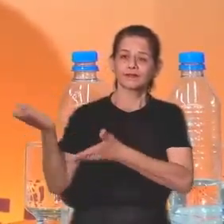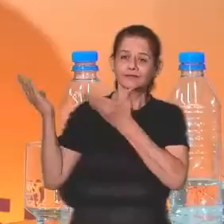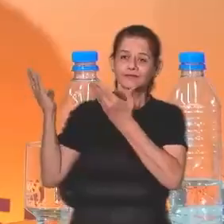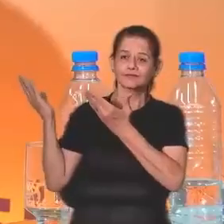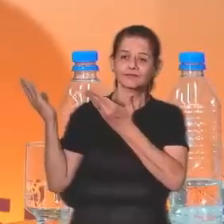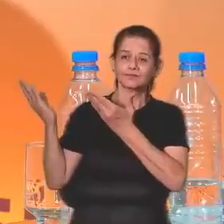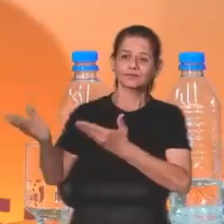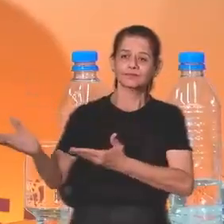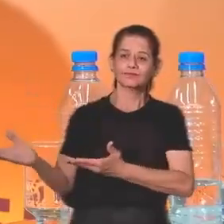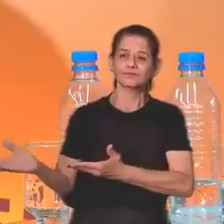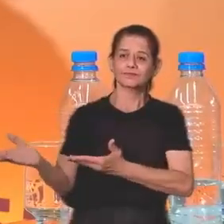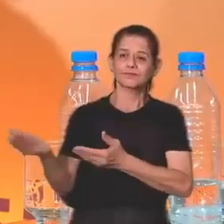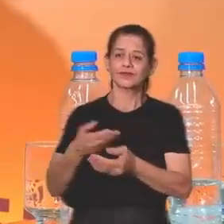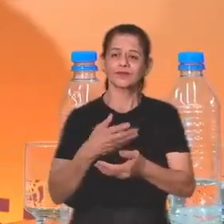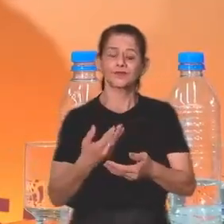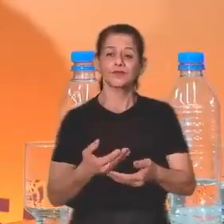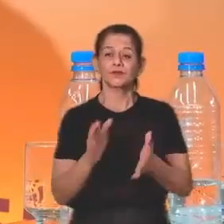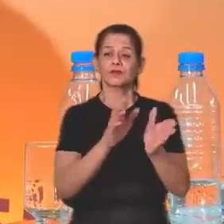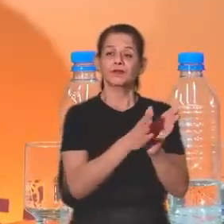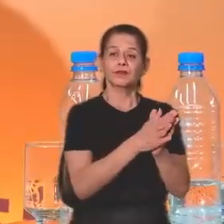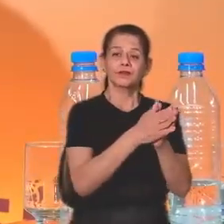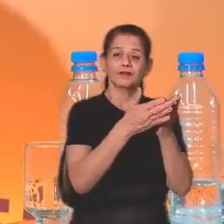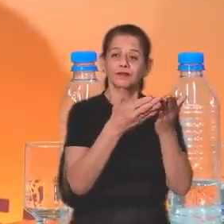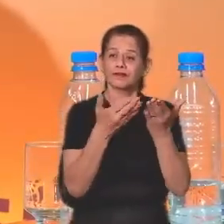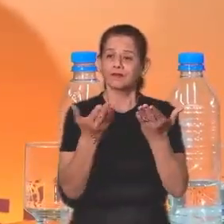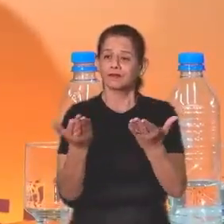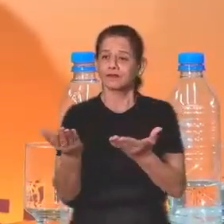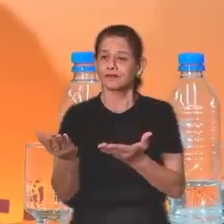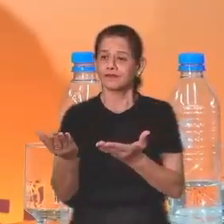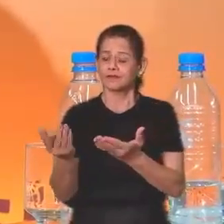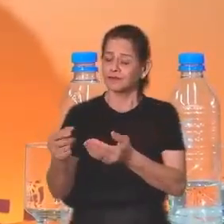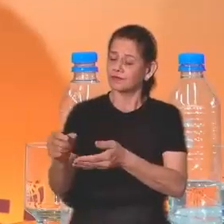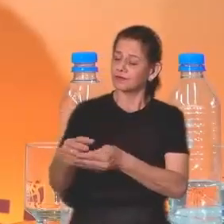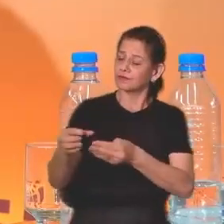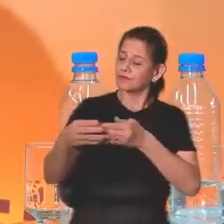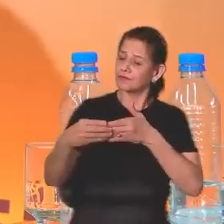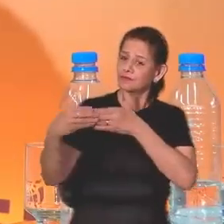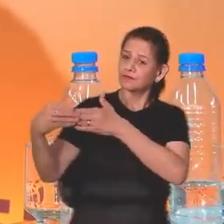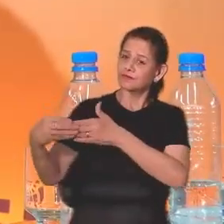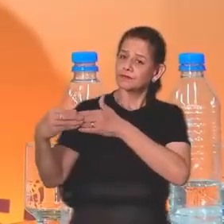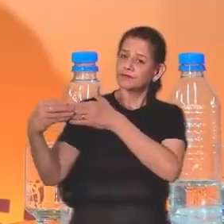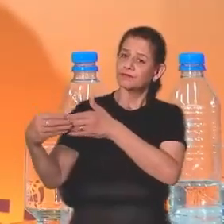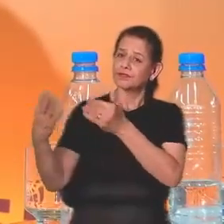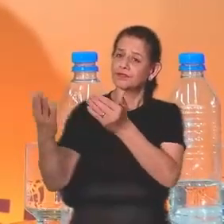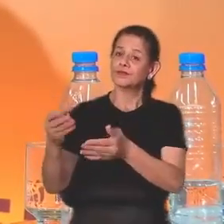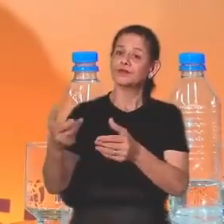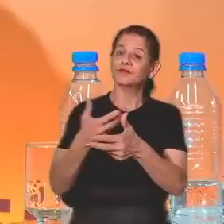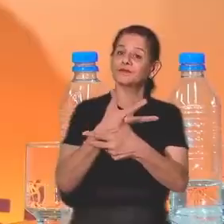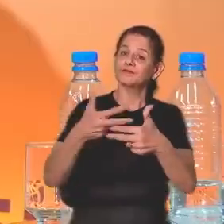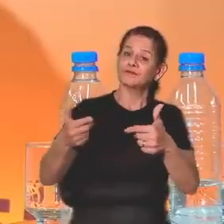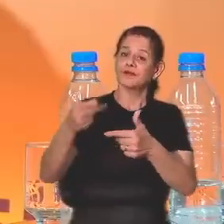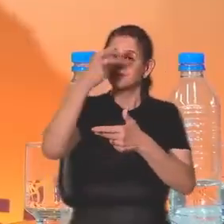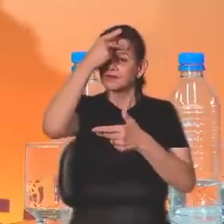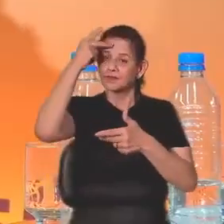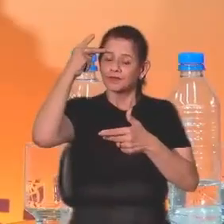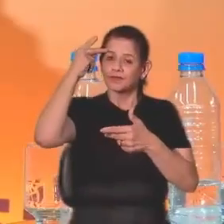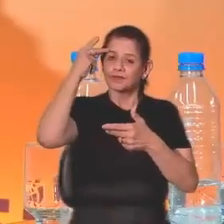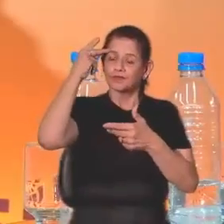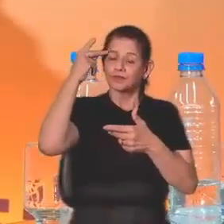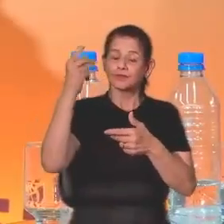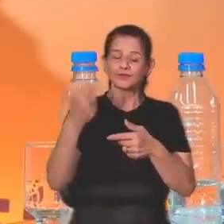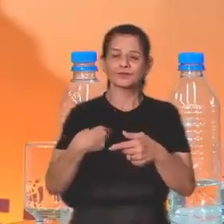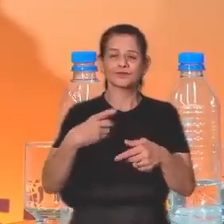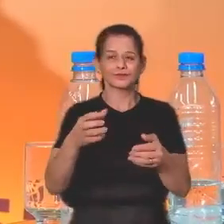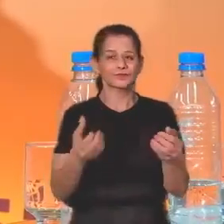vê-lo. Com esse livro, ela já está puxando a mão de várias outras mulheres, inclusive a minha.